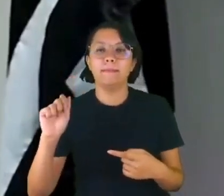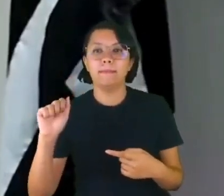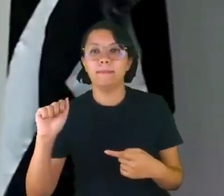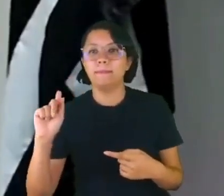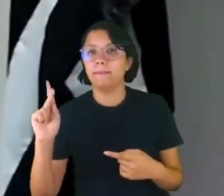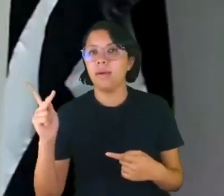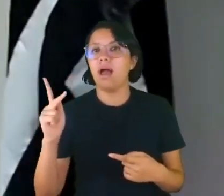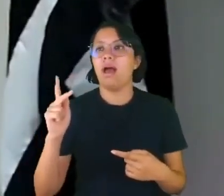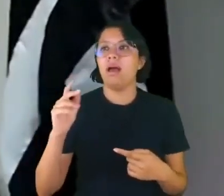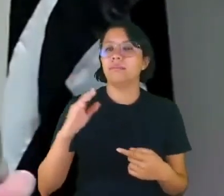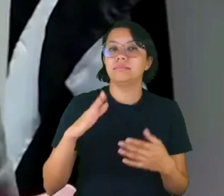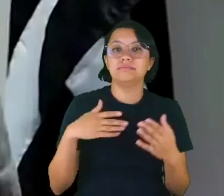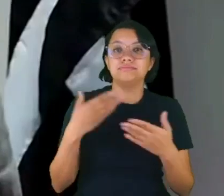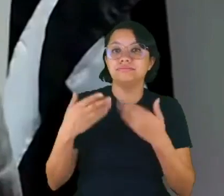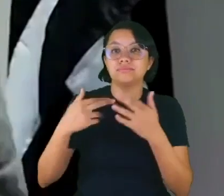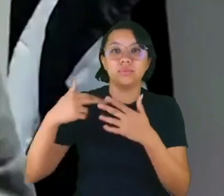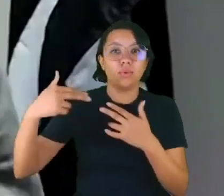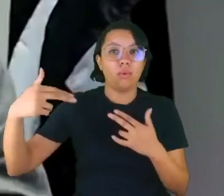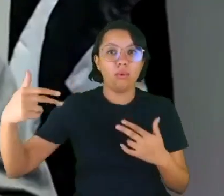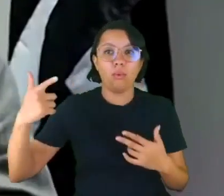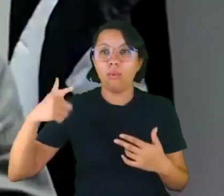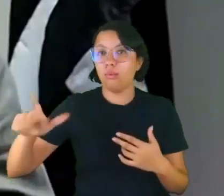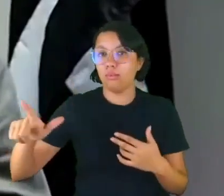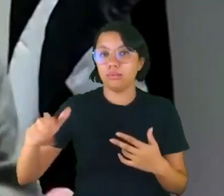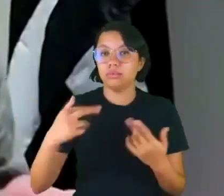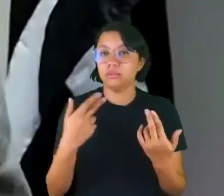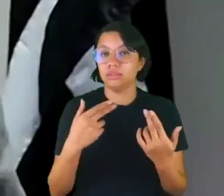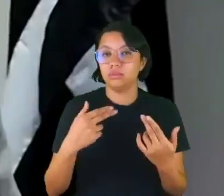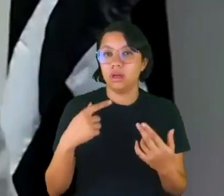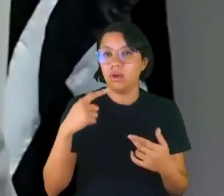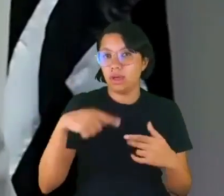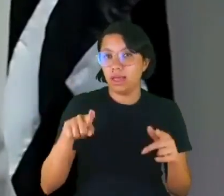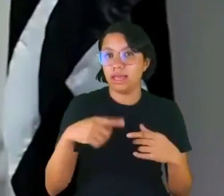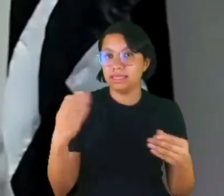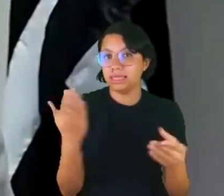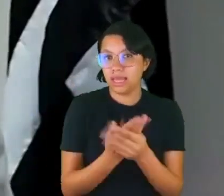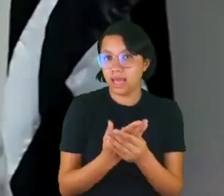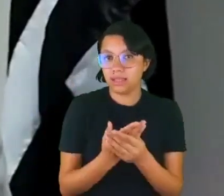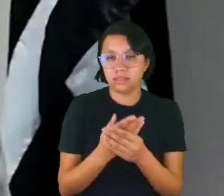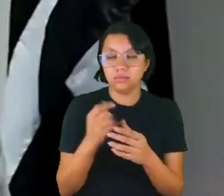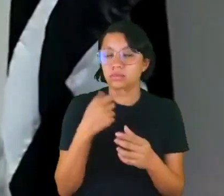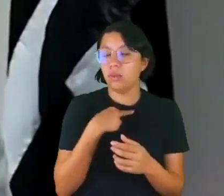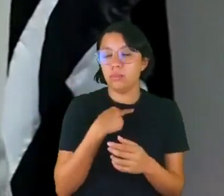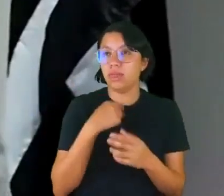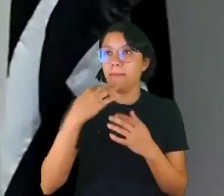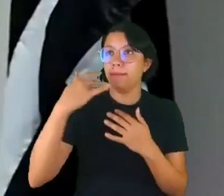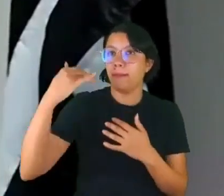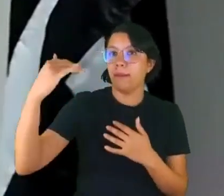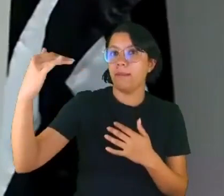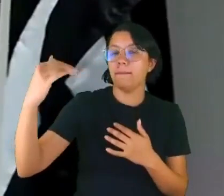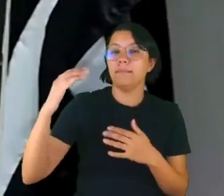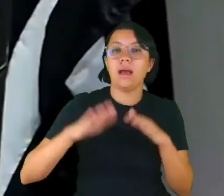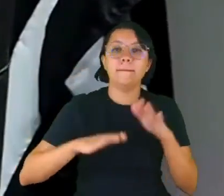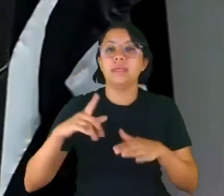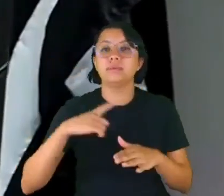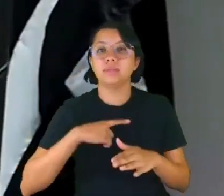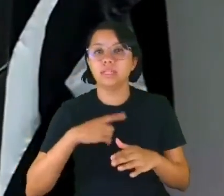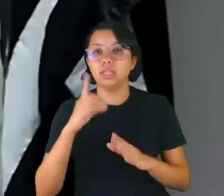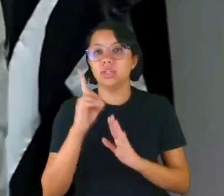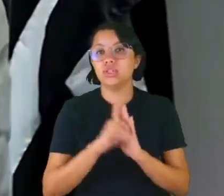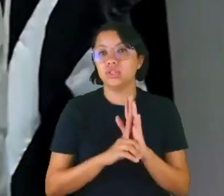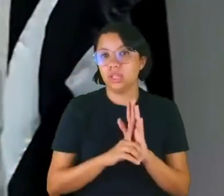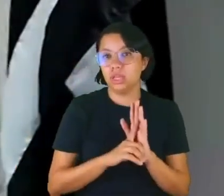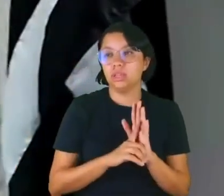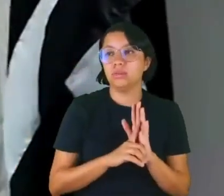entendi que, apesar do direito autoral, a cultura merecia muito mais prestígio